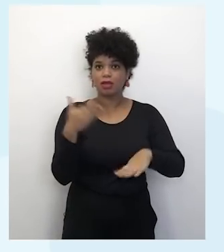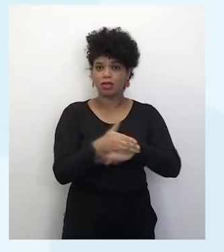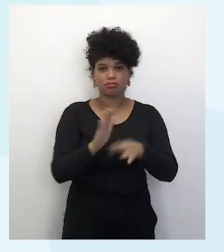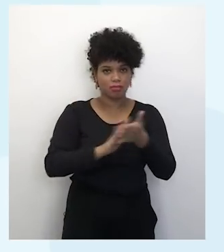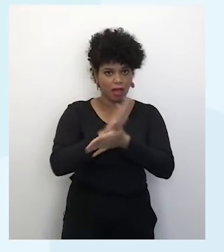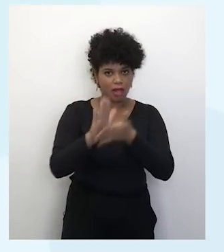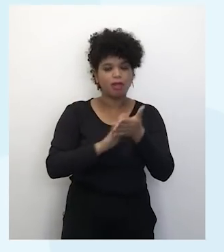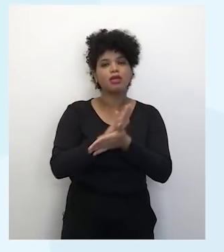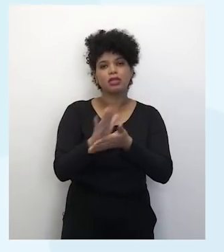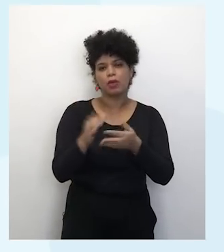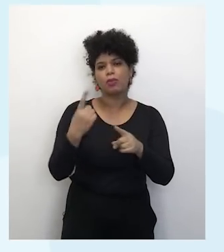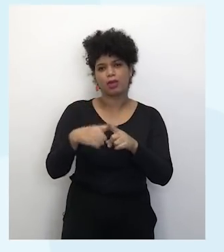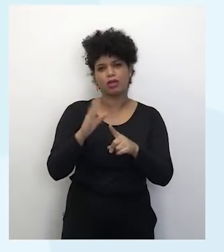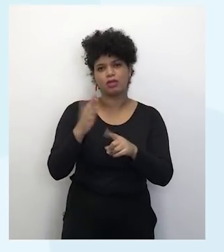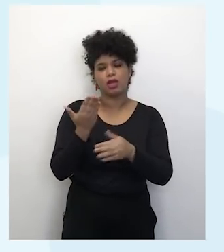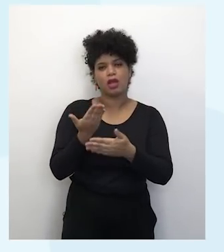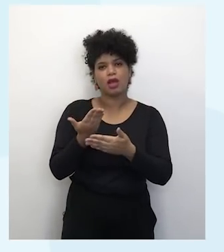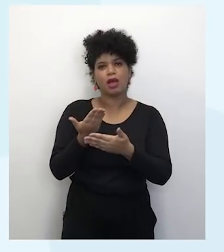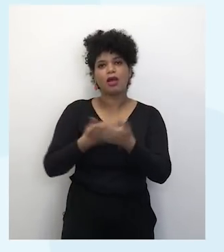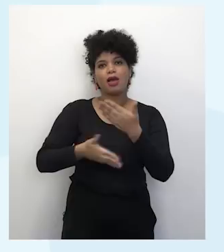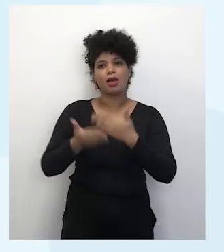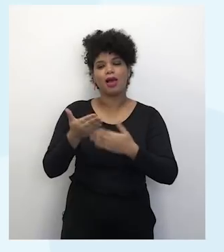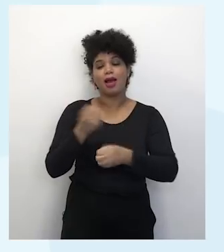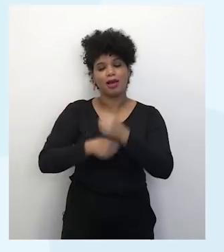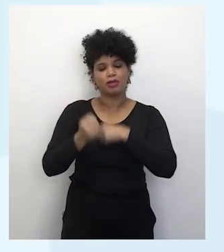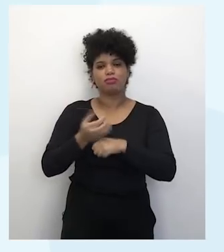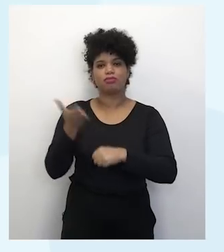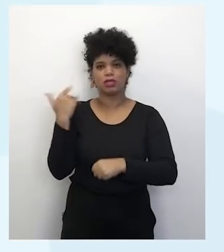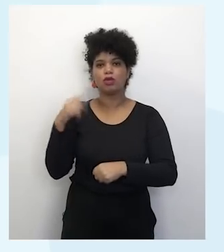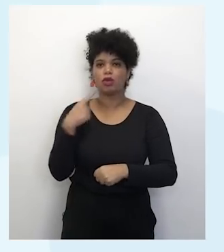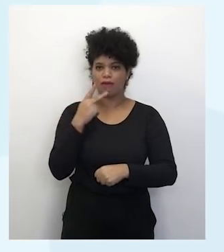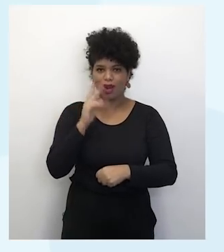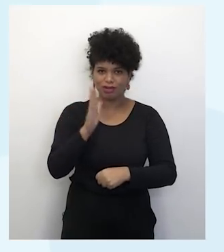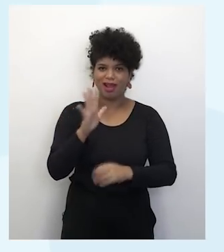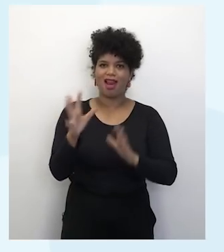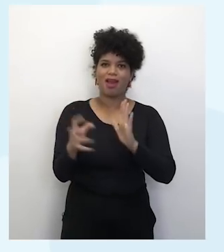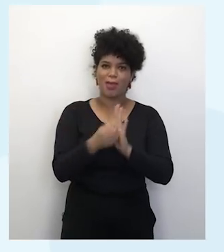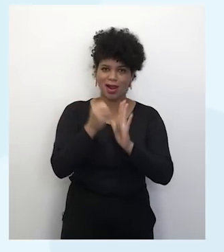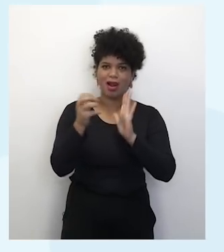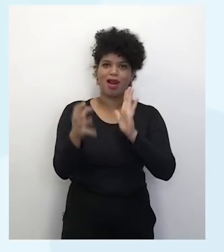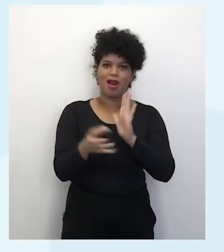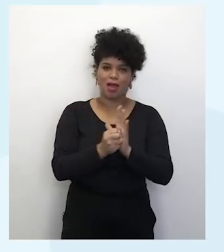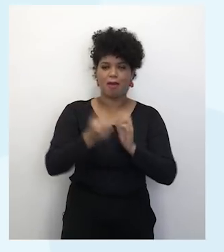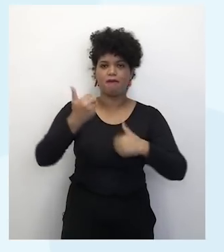que desde o ano passado a gente tem falado desse preenchimento, né, dessas rubricas,